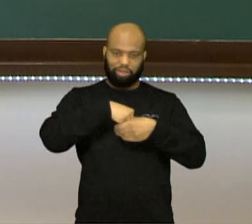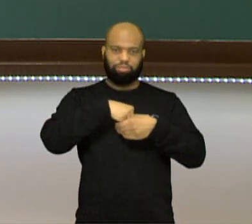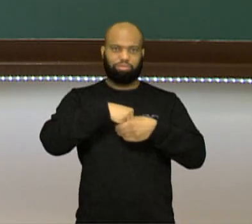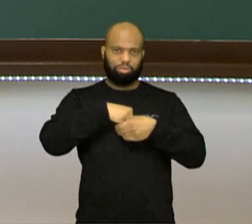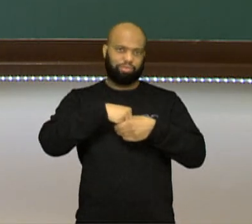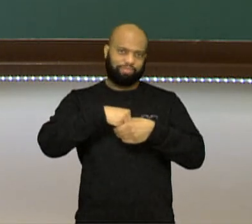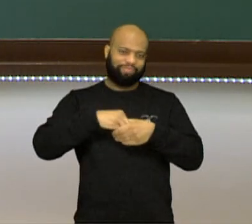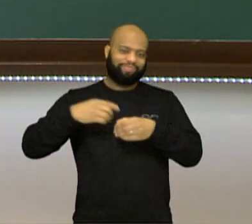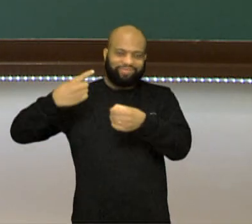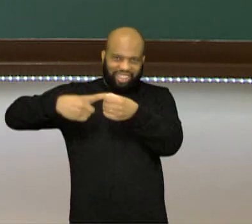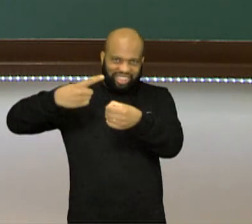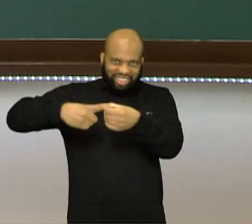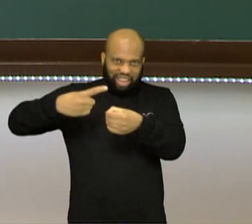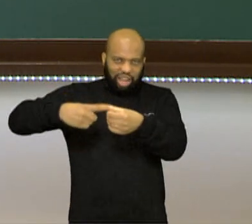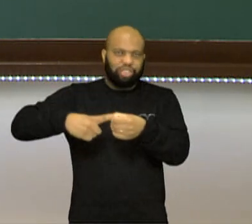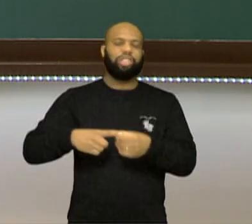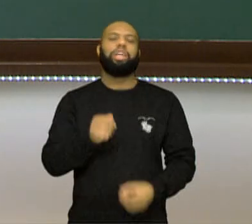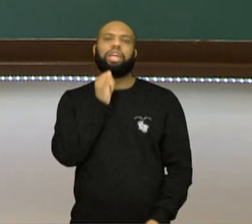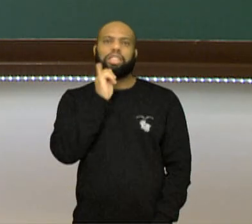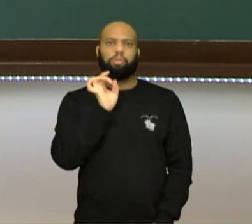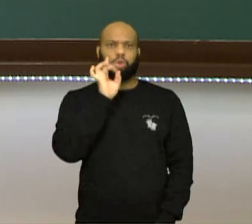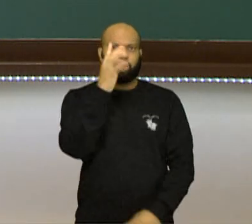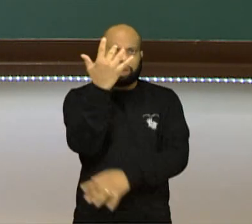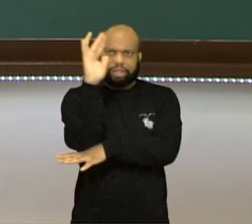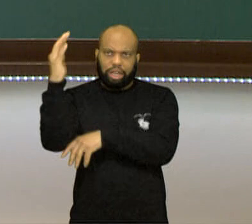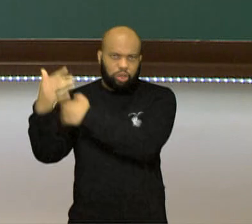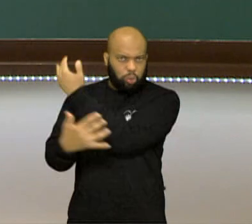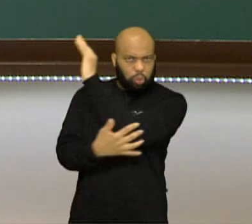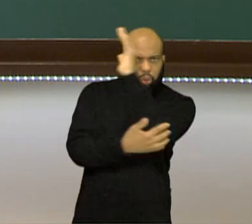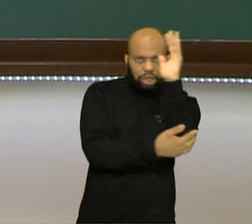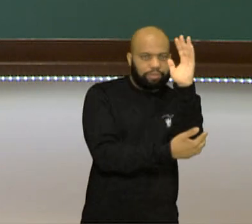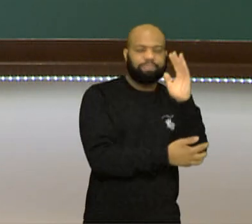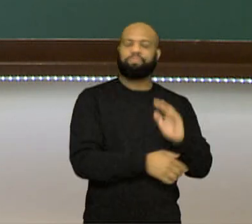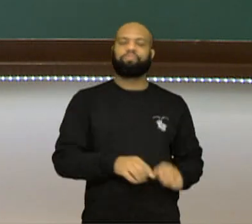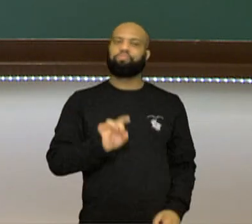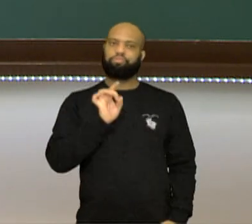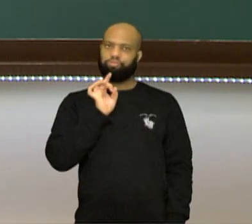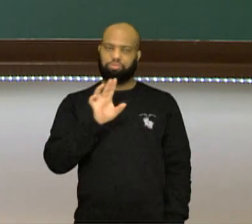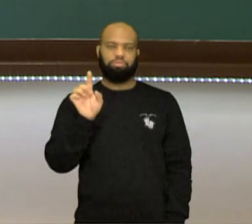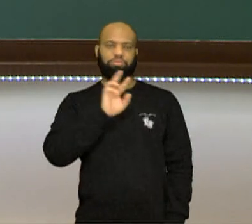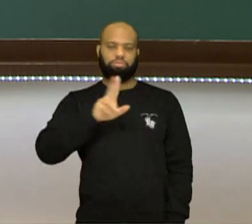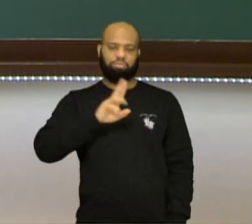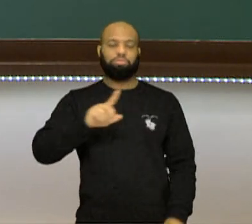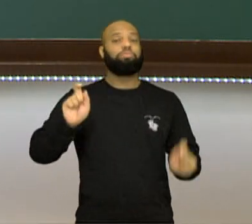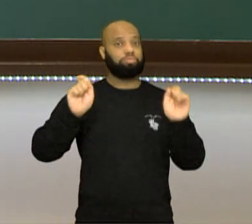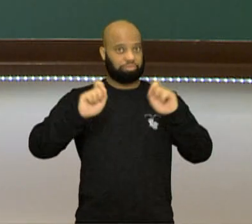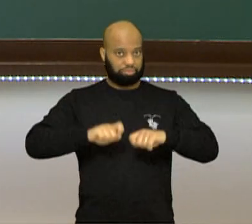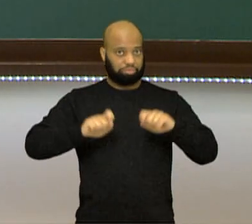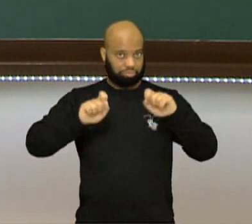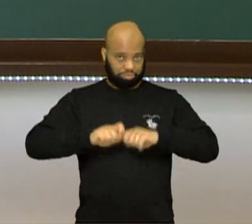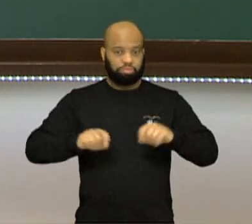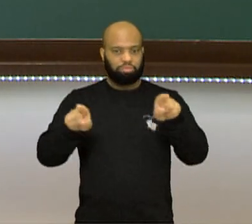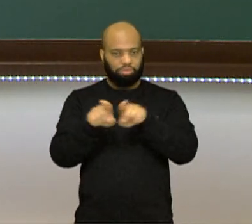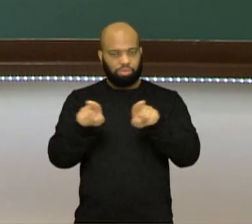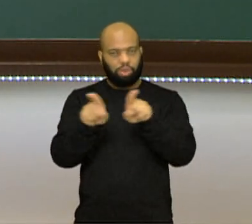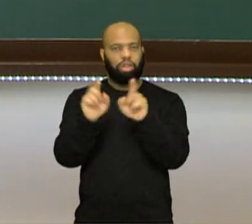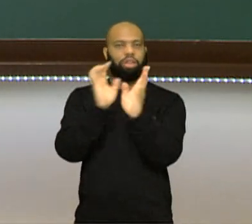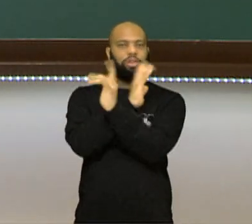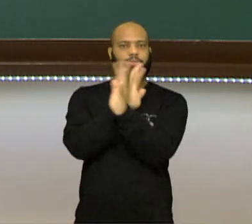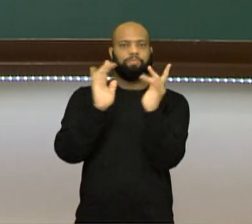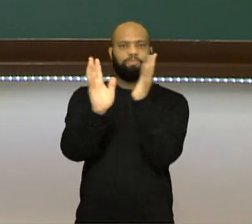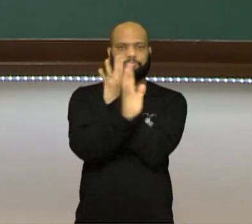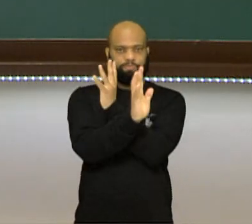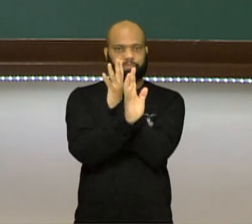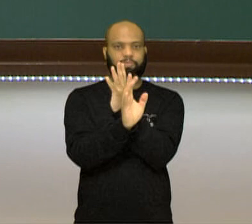exclusivas, não é uma exclusividade dessa prática junto à natureza, é o mais comum, mas existe a possibilidade também